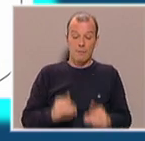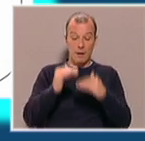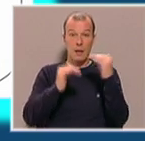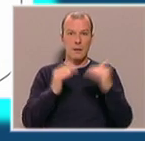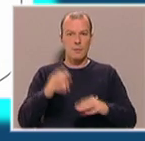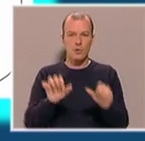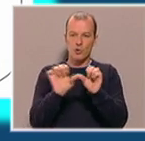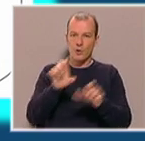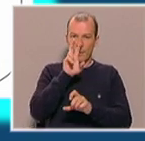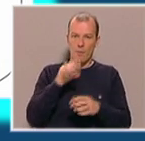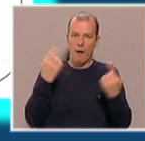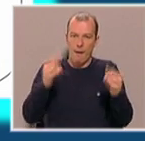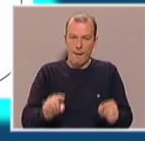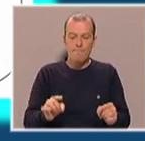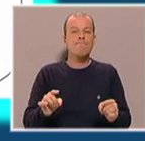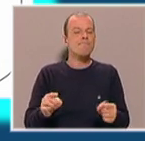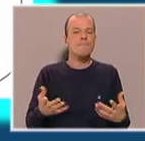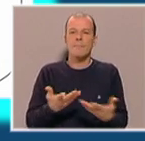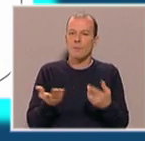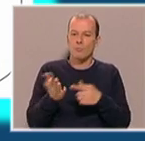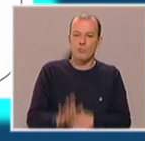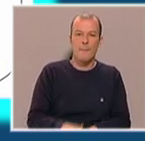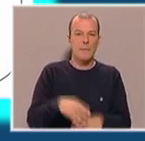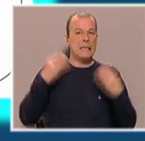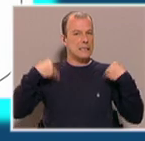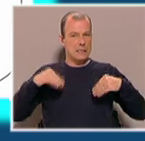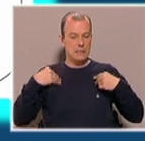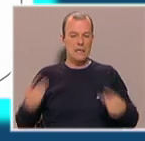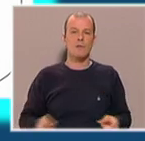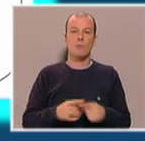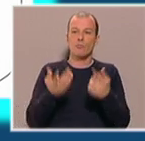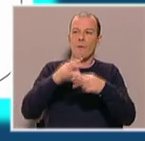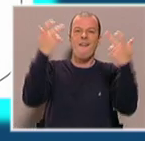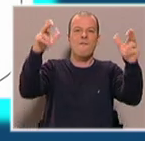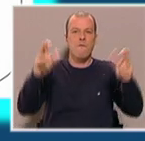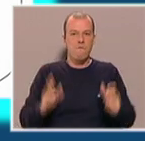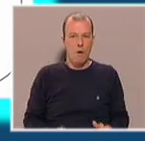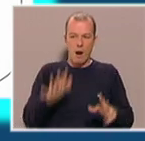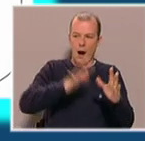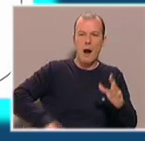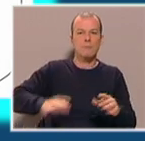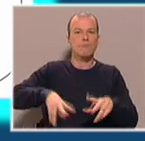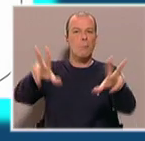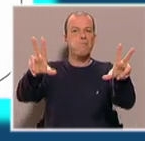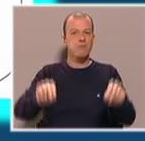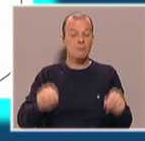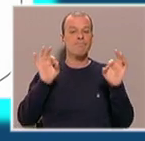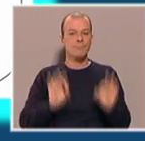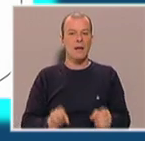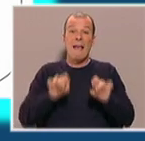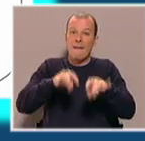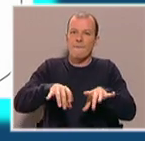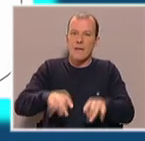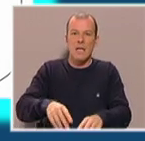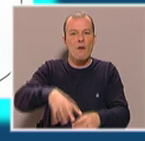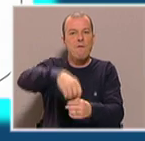equilíbrio do sistema respiratório, como sejam a prática de exercício físico, principalmente ao ar livre, em locais não poluídos, evitar, como é óbvio, o